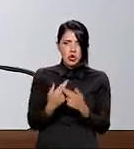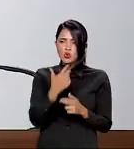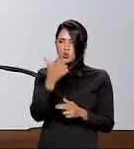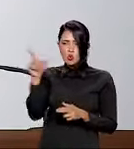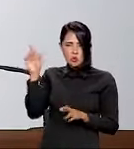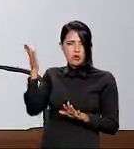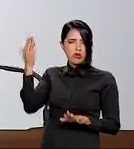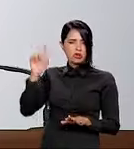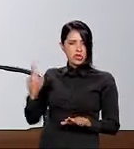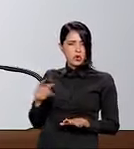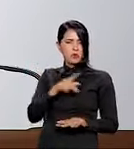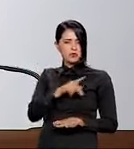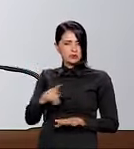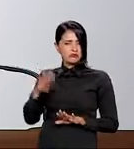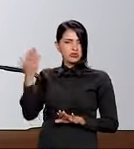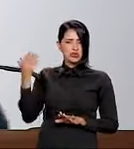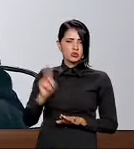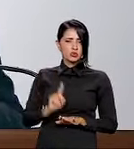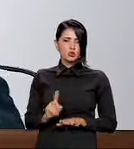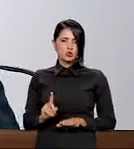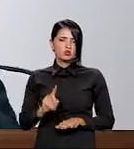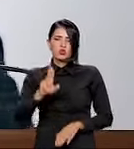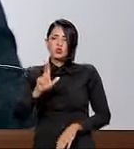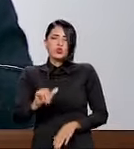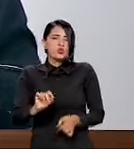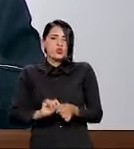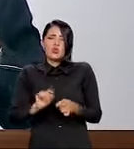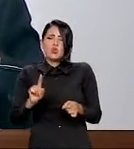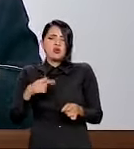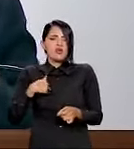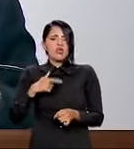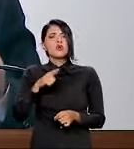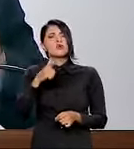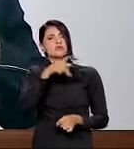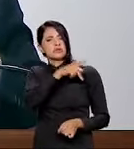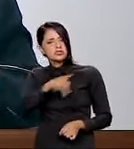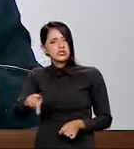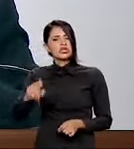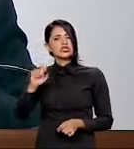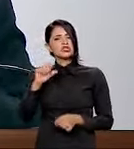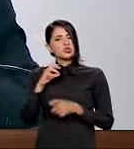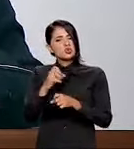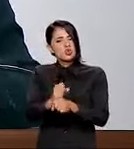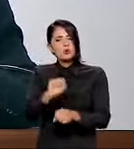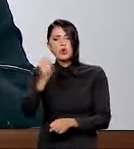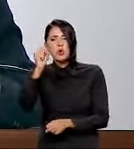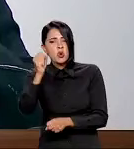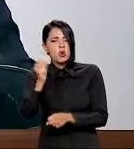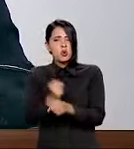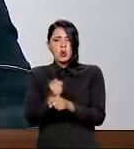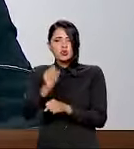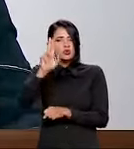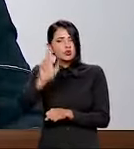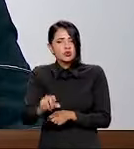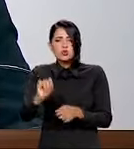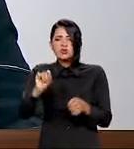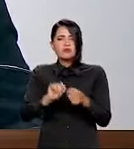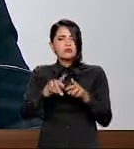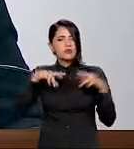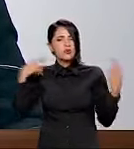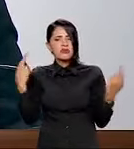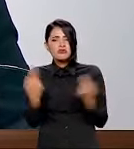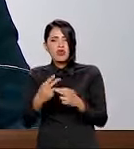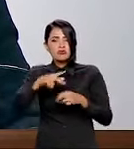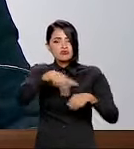outro mandato. Nós nunca fizemos, eu fui presidente 8 anos e nunca fizemos uma reunião dos países